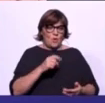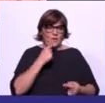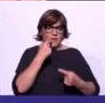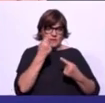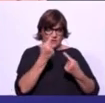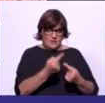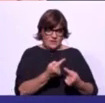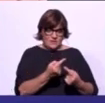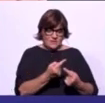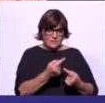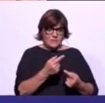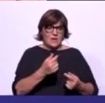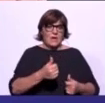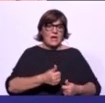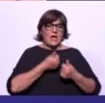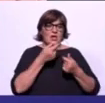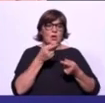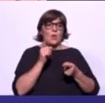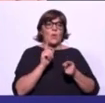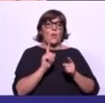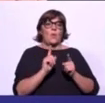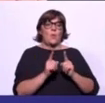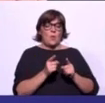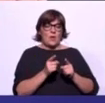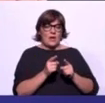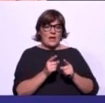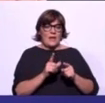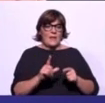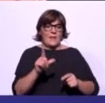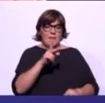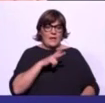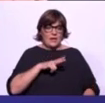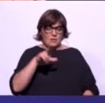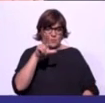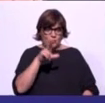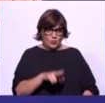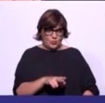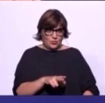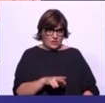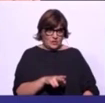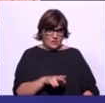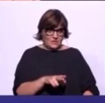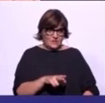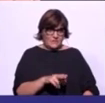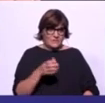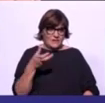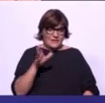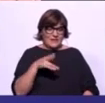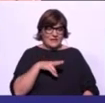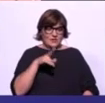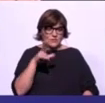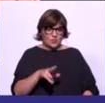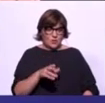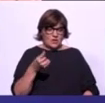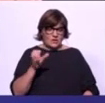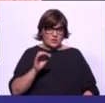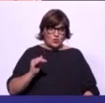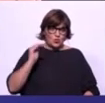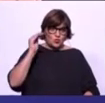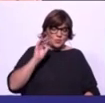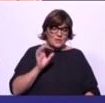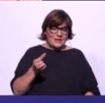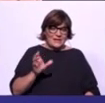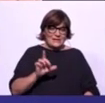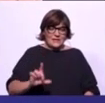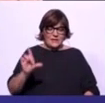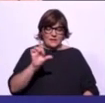precisamente nos títulos que tem ali, Ligas Portuguesas, Taças de Portugal, Supertaças e Taça da Liga, que o